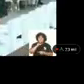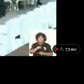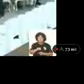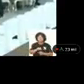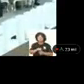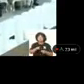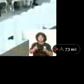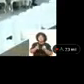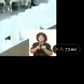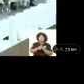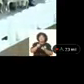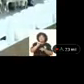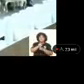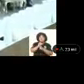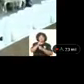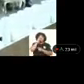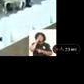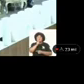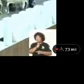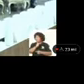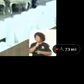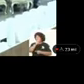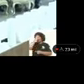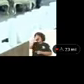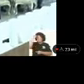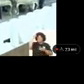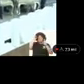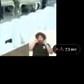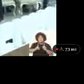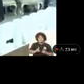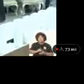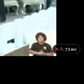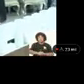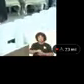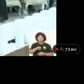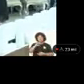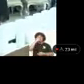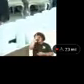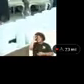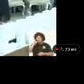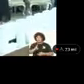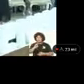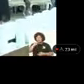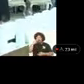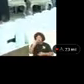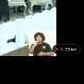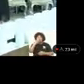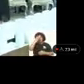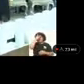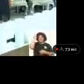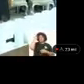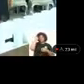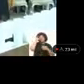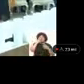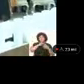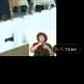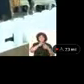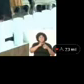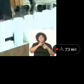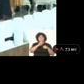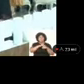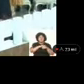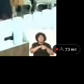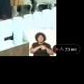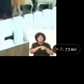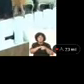da mulher, da pessoa com deficiência, da pessoa que tem uma doença rara. Dos nossos ribeirinhos,